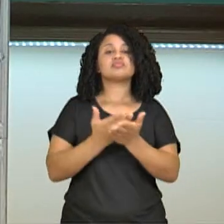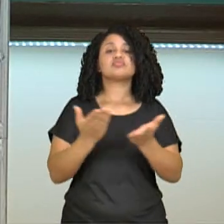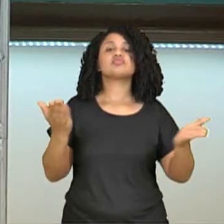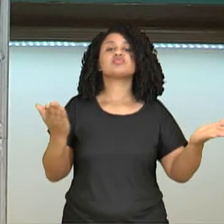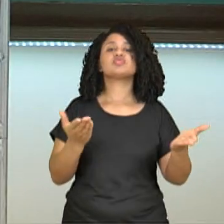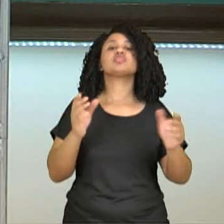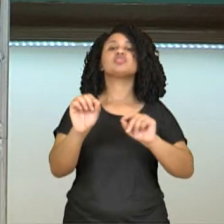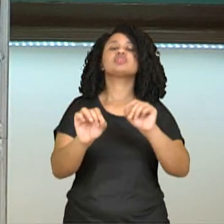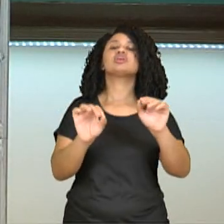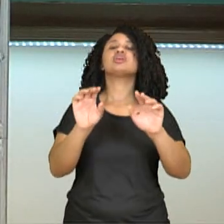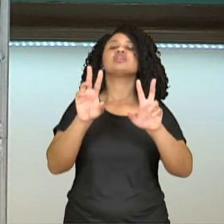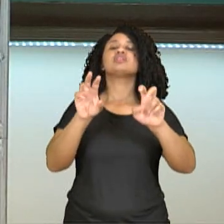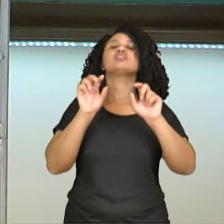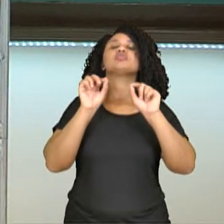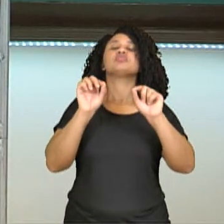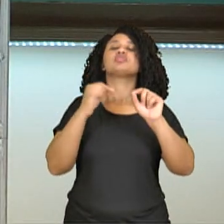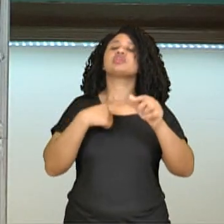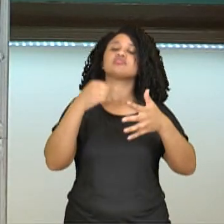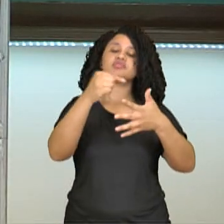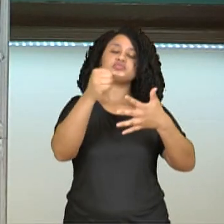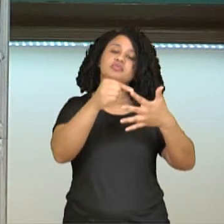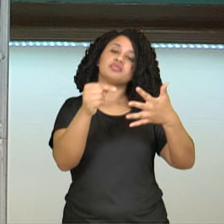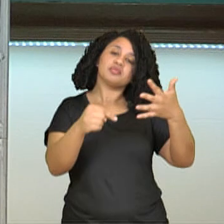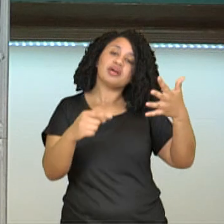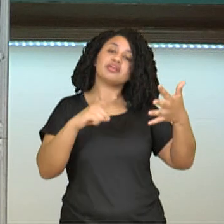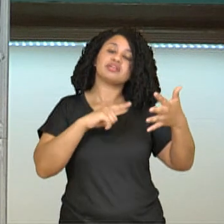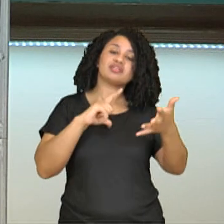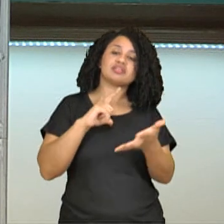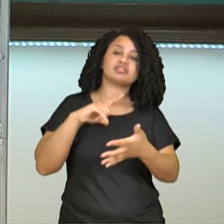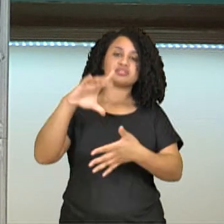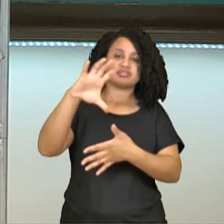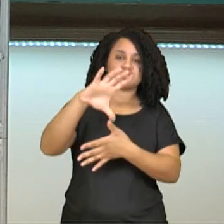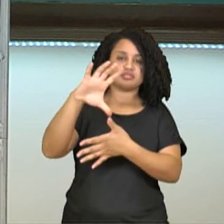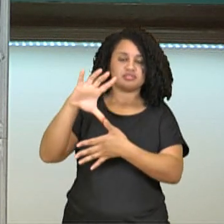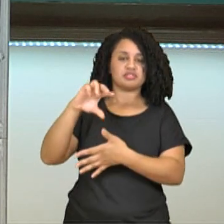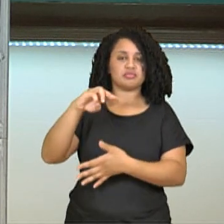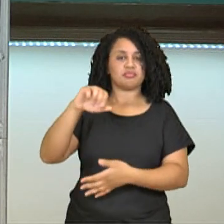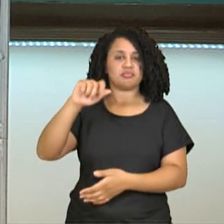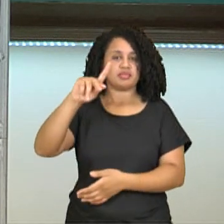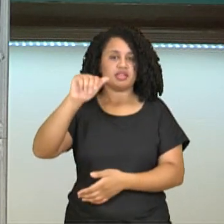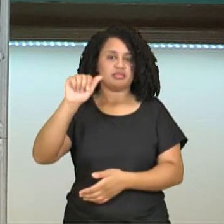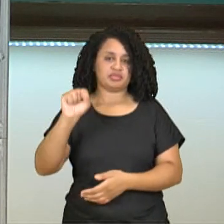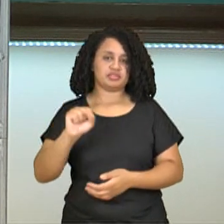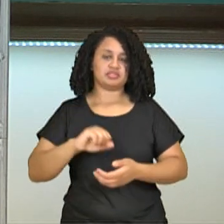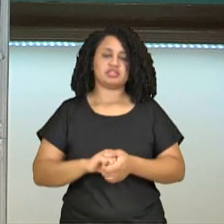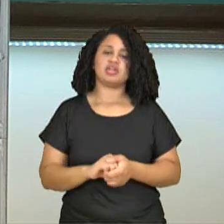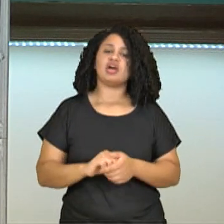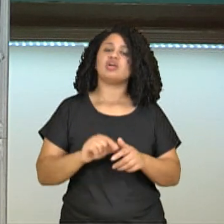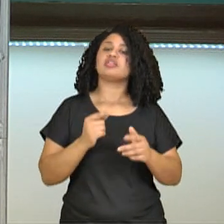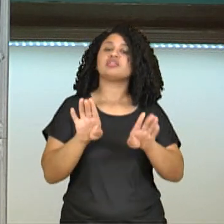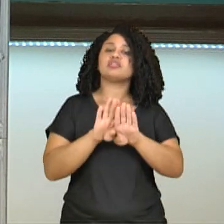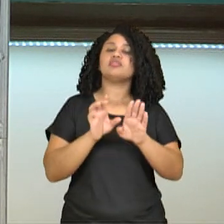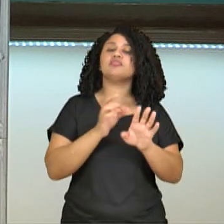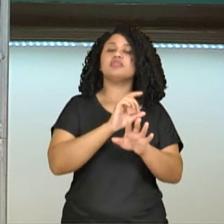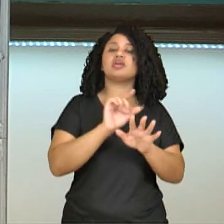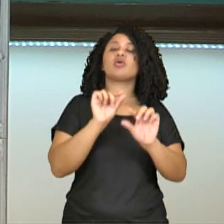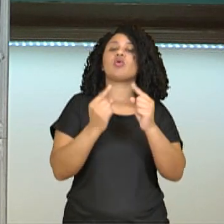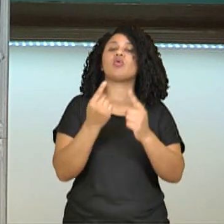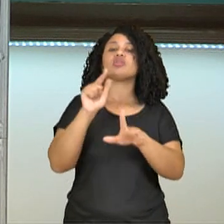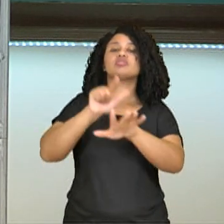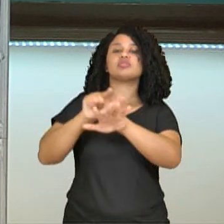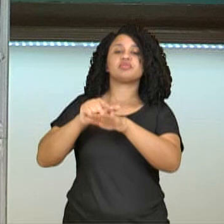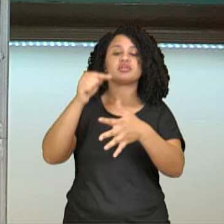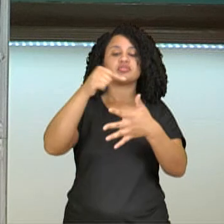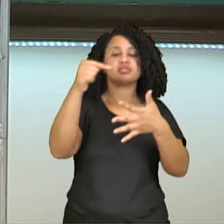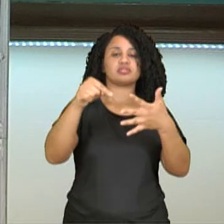nós falamos um pouquinho sobre os elementos que constituem os mapas. Nós falamos da função dos elementos que constituem os mapas e também falamos